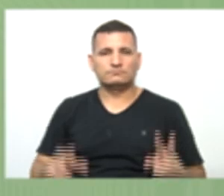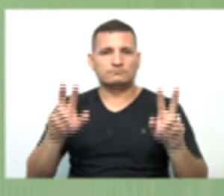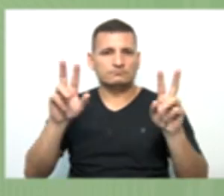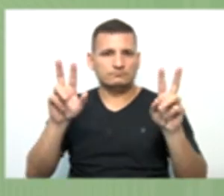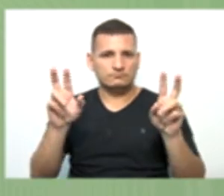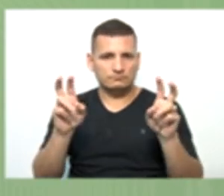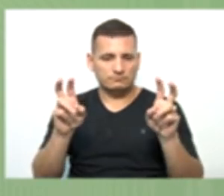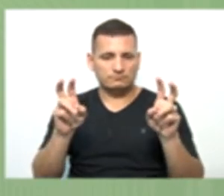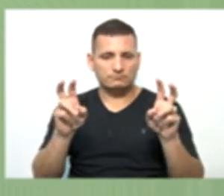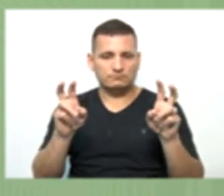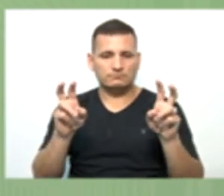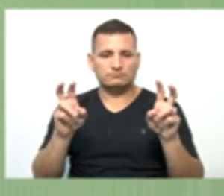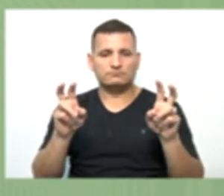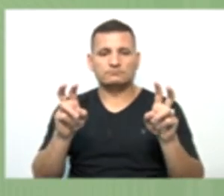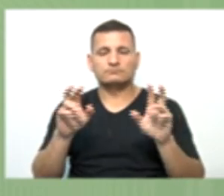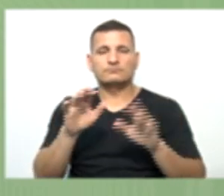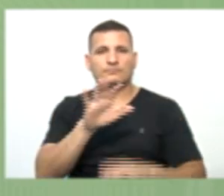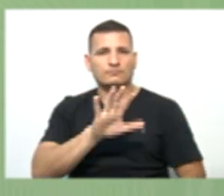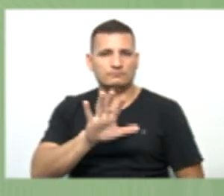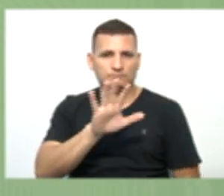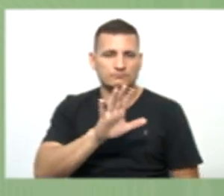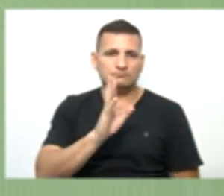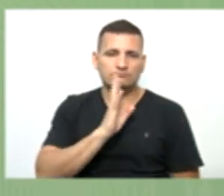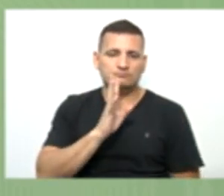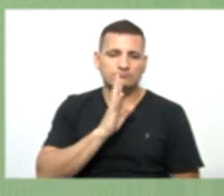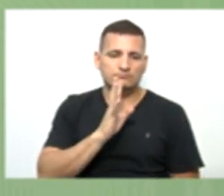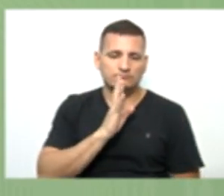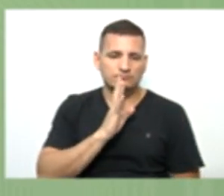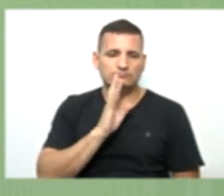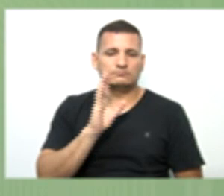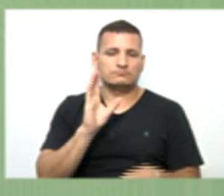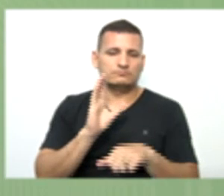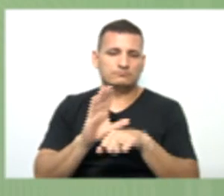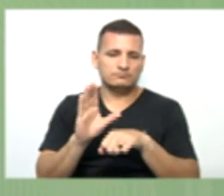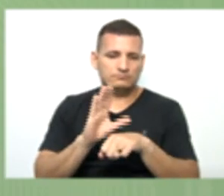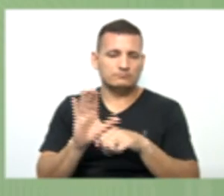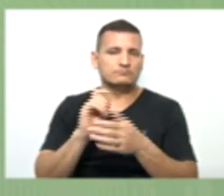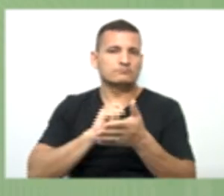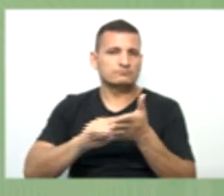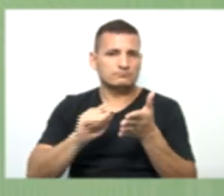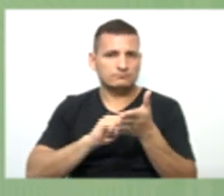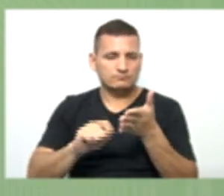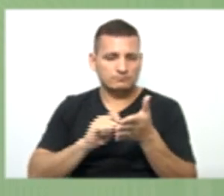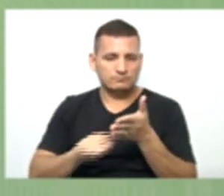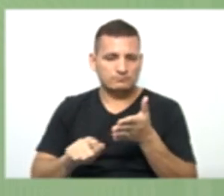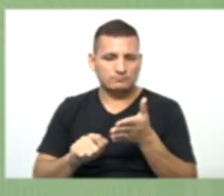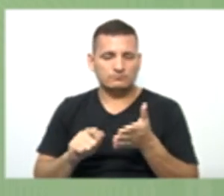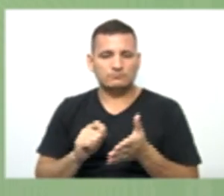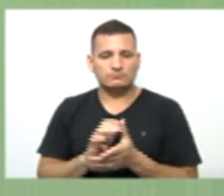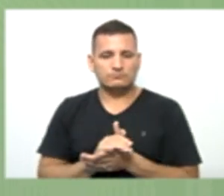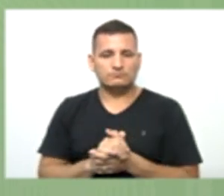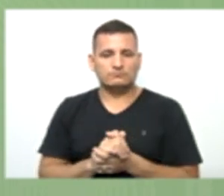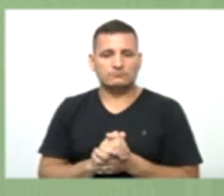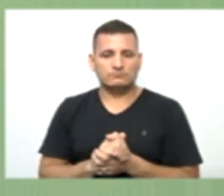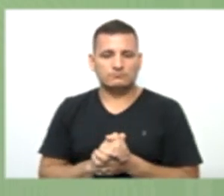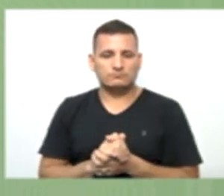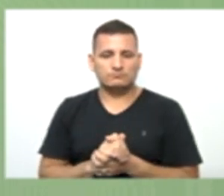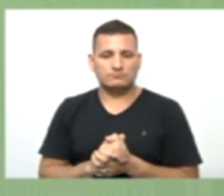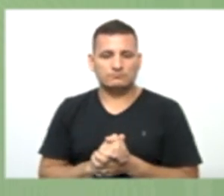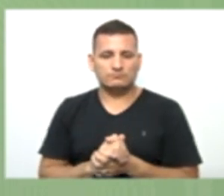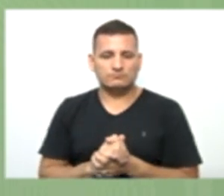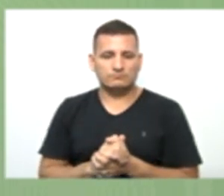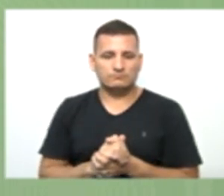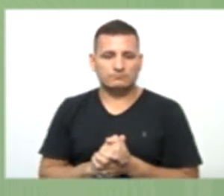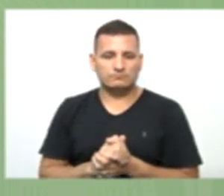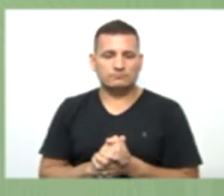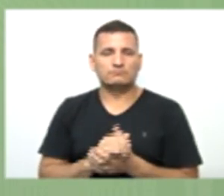título, a área de conhecimento, o curso, os autores, e ele tem algumas partes também essenciais, como,